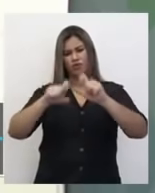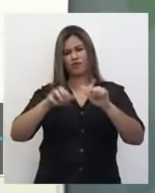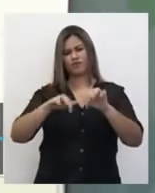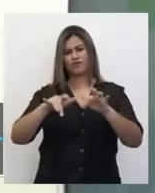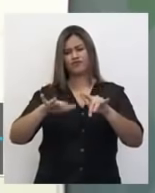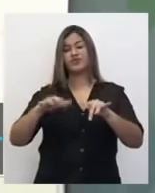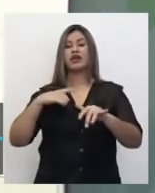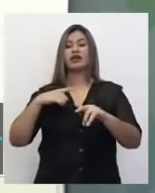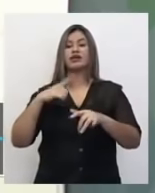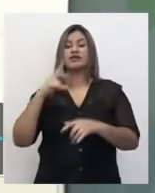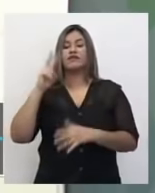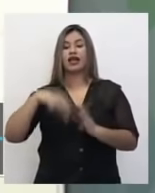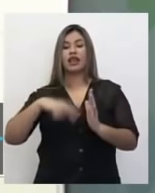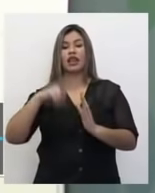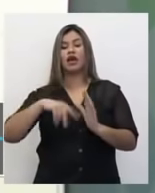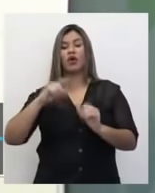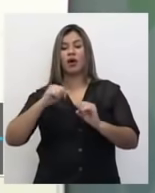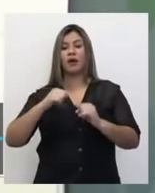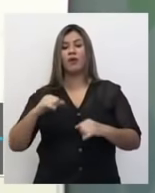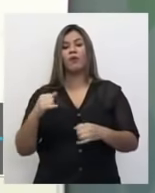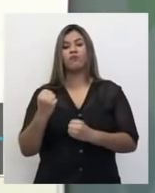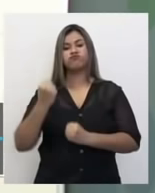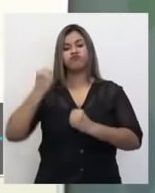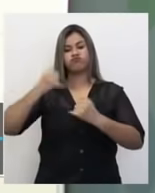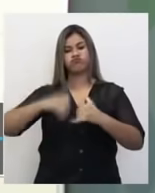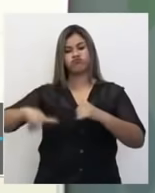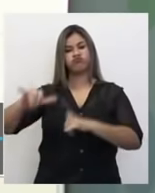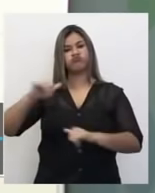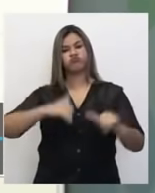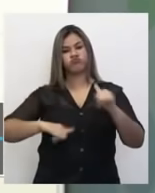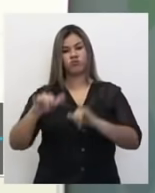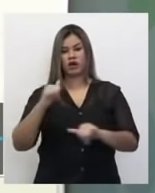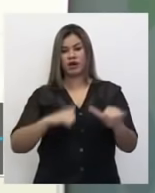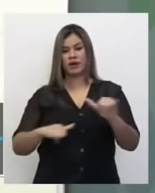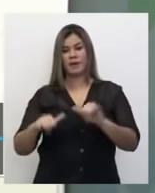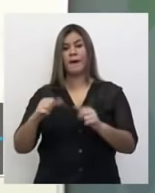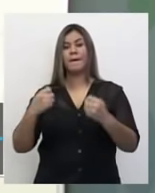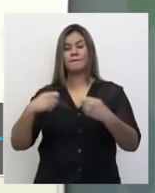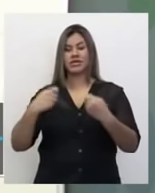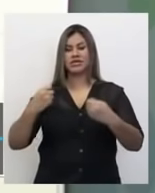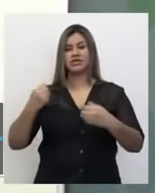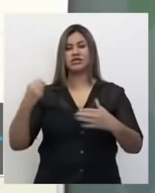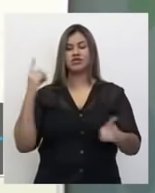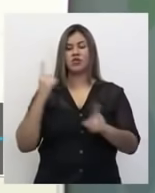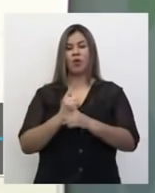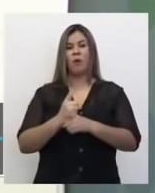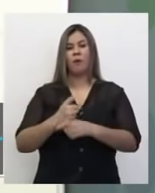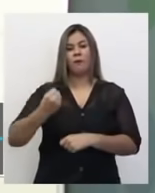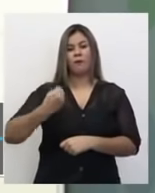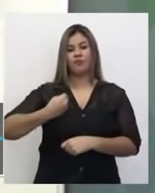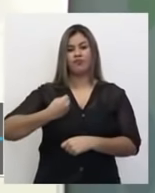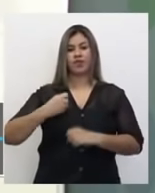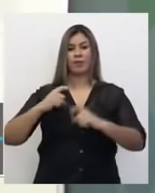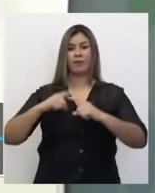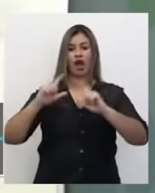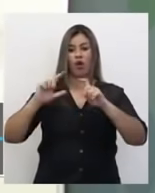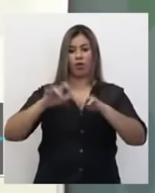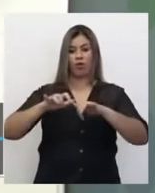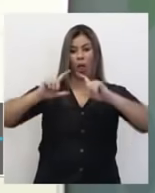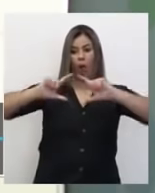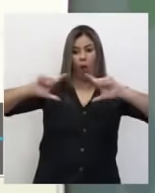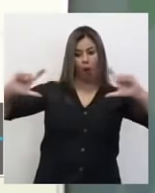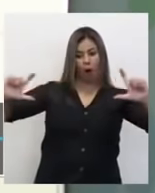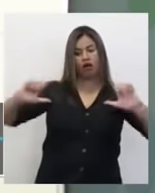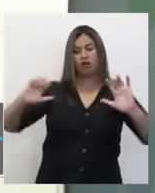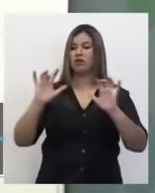elétricos. Se a gente tivesse eh esses impulsos elétricos, eles têm que chegar em algum valor, só que você não vai ter um computador desse tamanho na sua